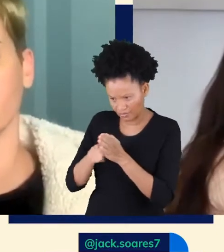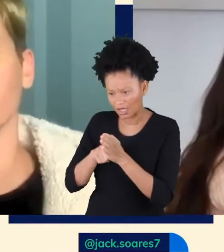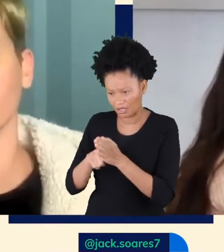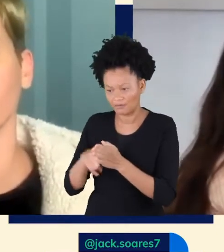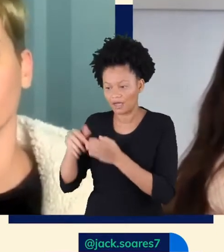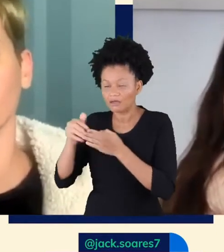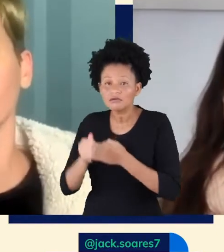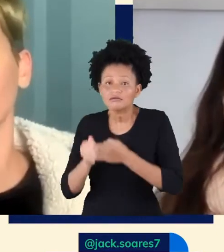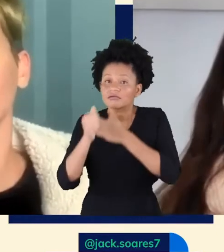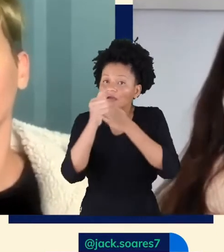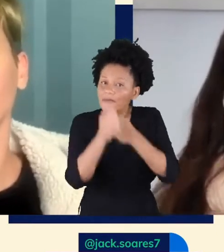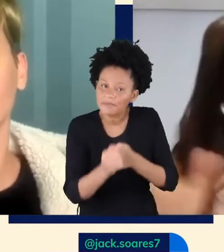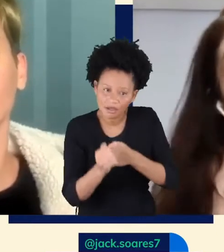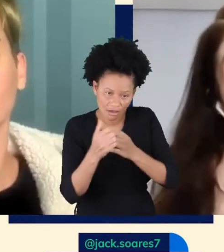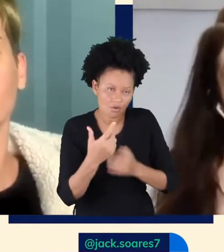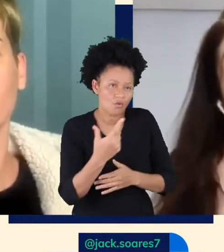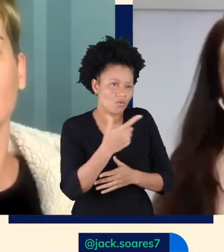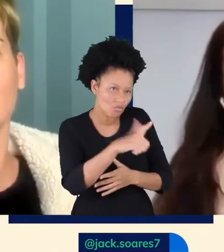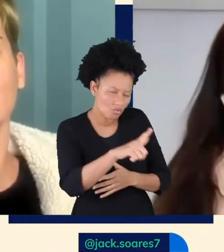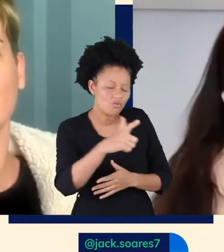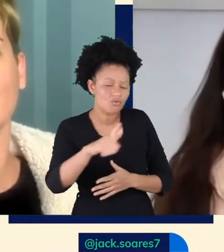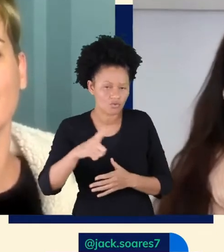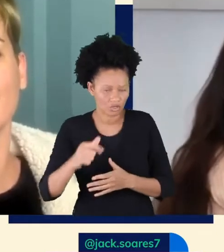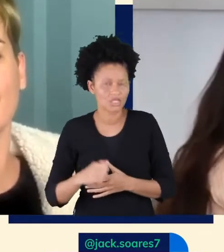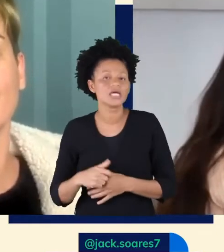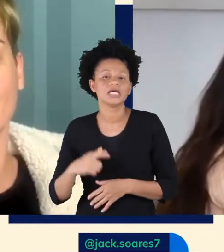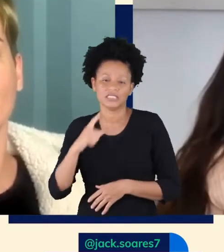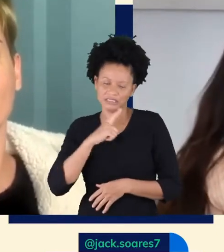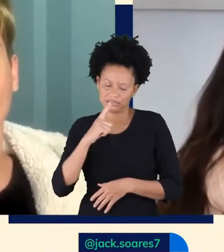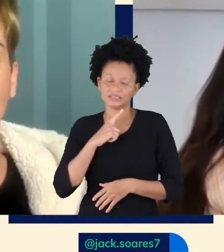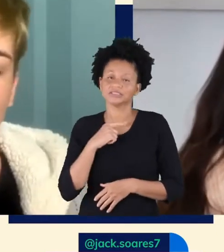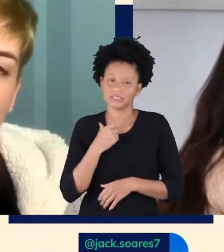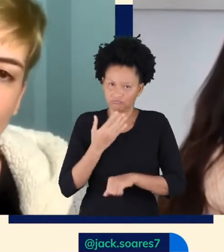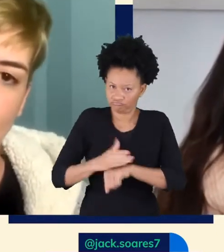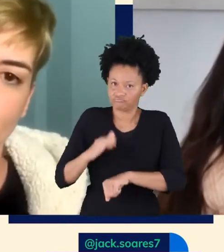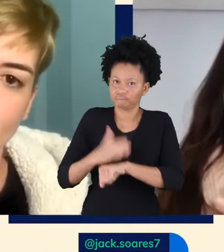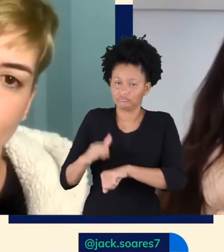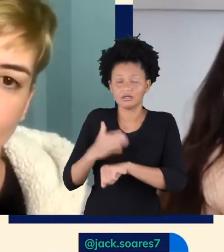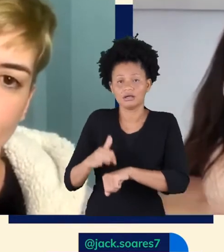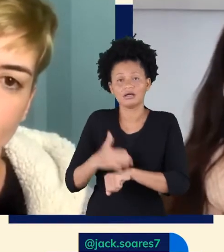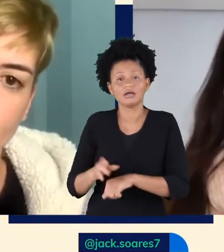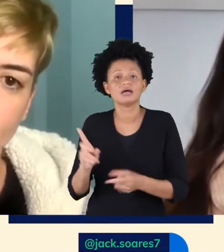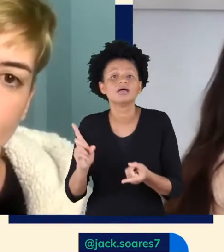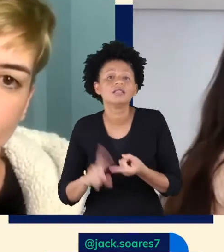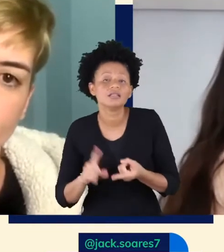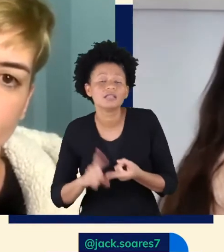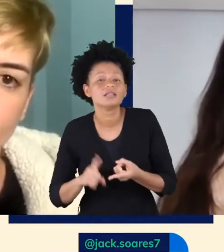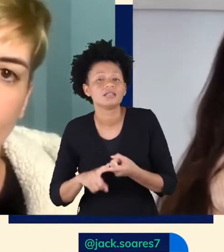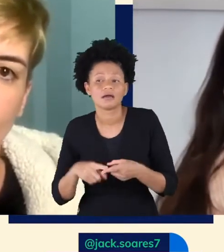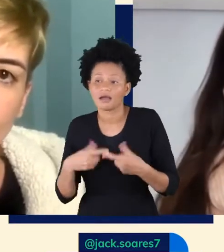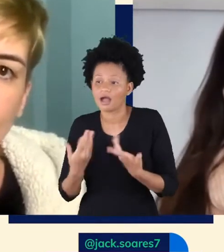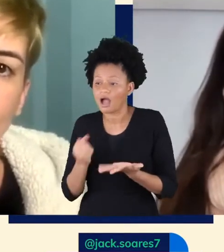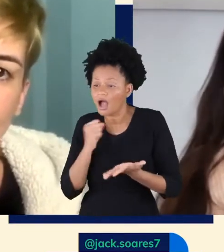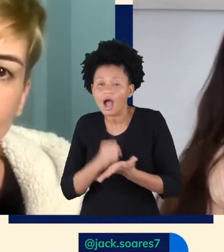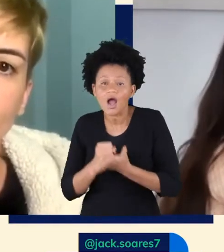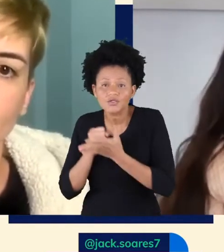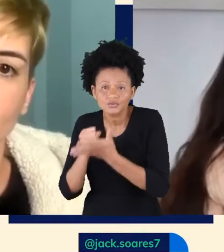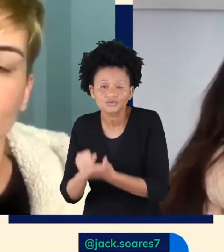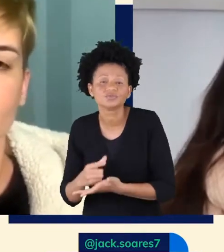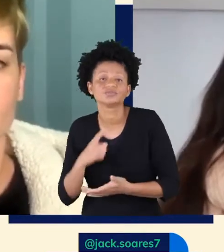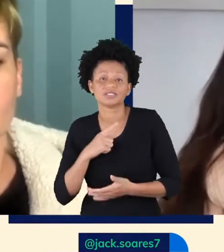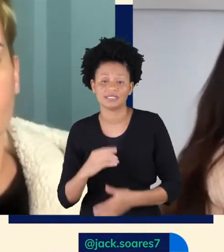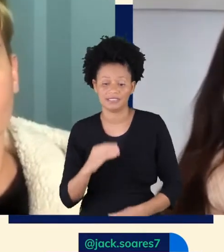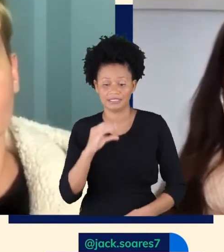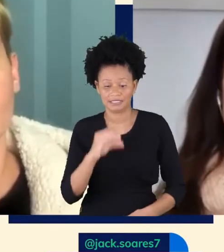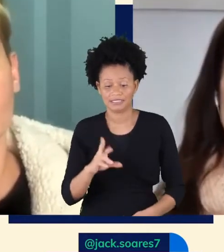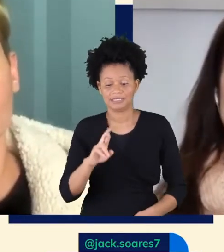vai encaminhar, vai dar, para fazer isso, tá? A maioria dos profissionais de saúde tem que ter esse treinamento, ok? E